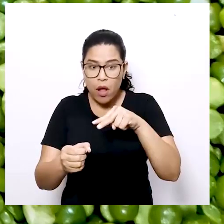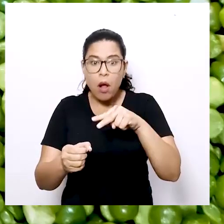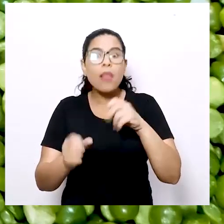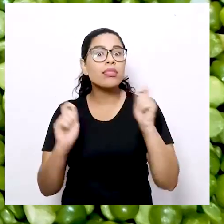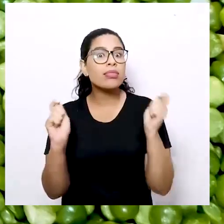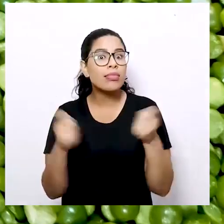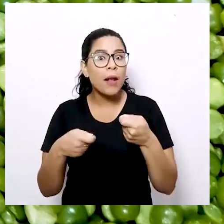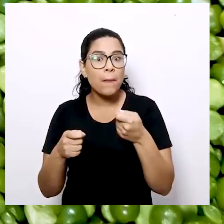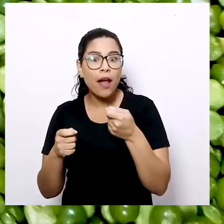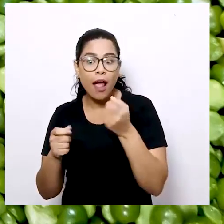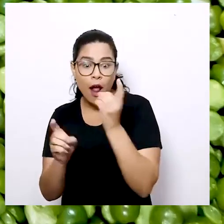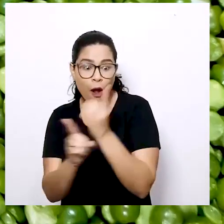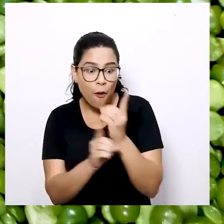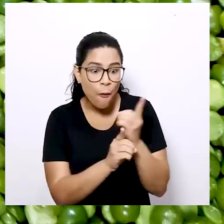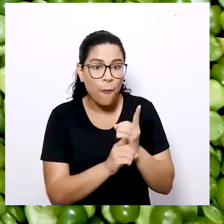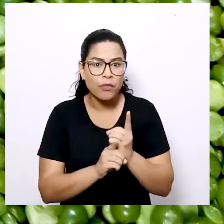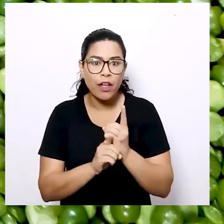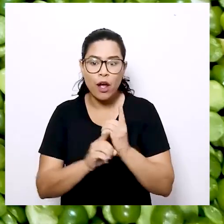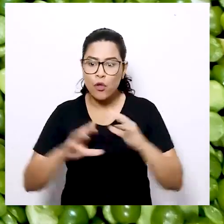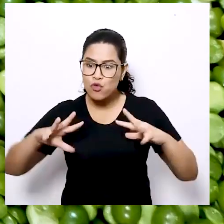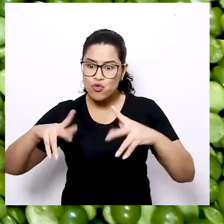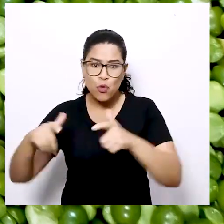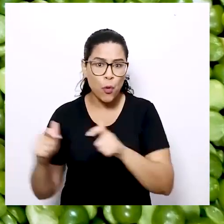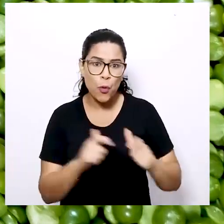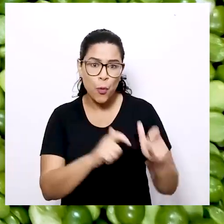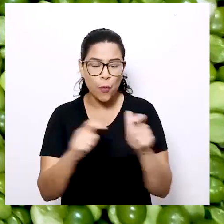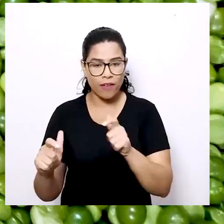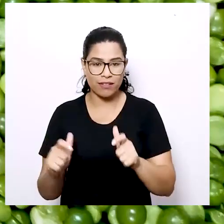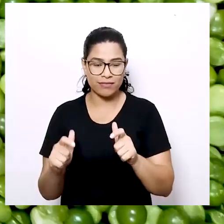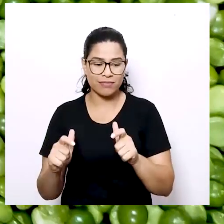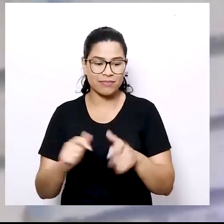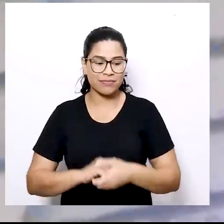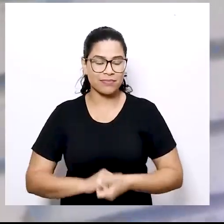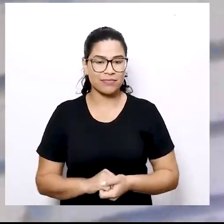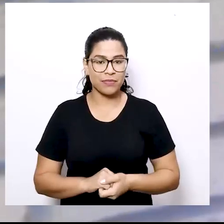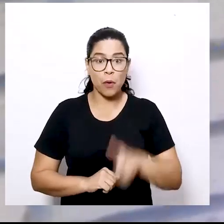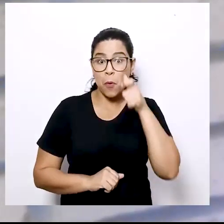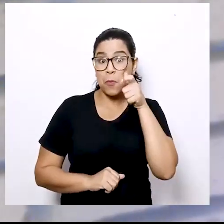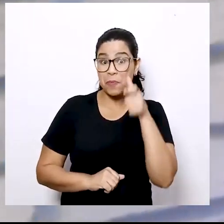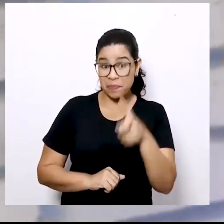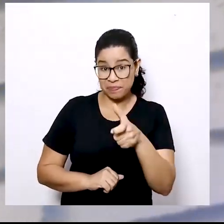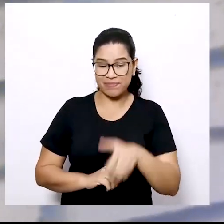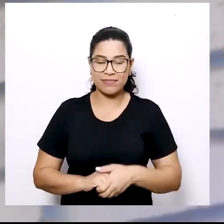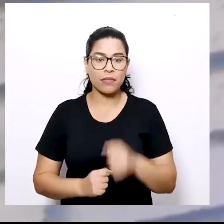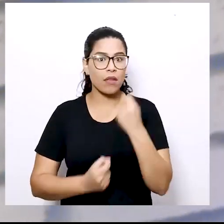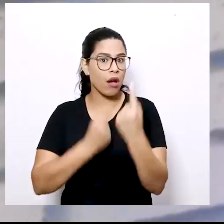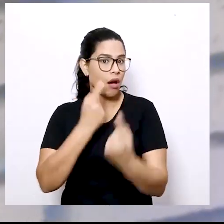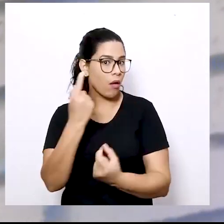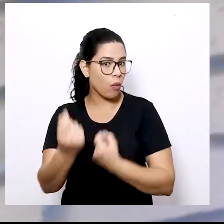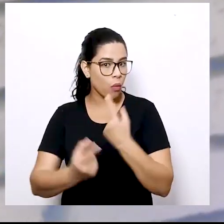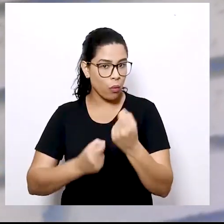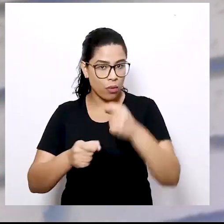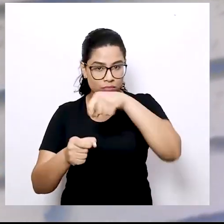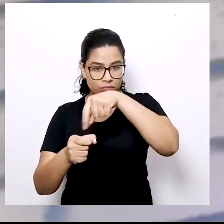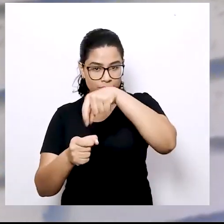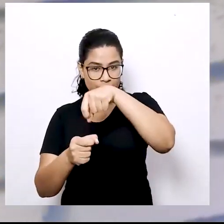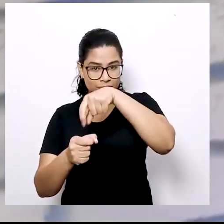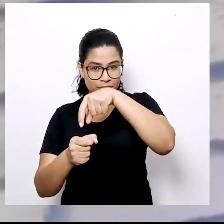achá-las em todos os lugares, nos jardins, vasos, no ar. Olha só que interessante, algumas sementes